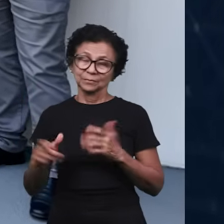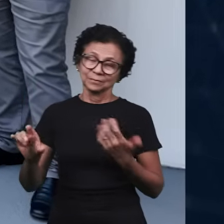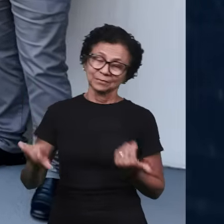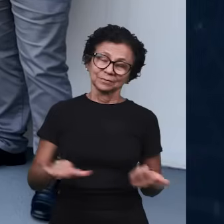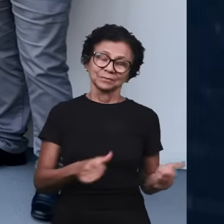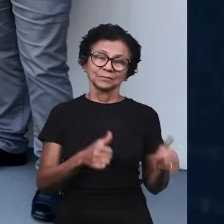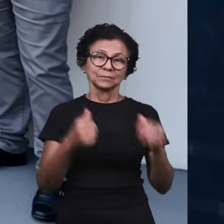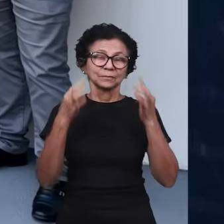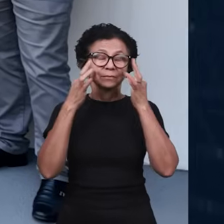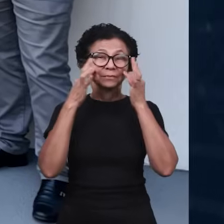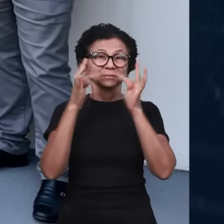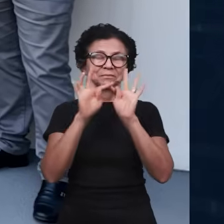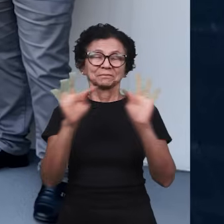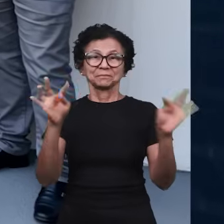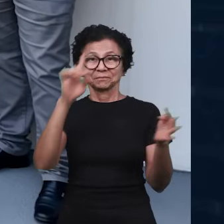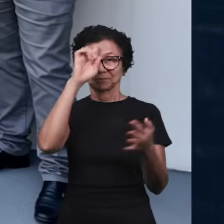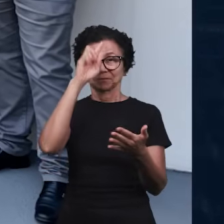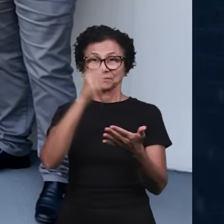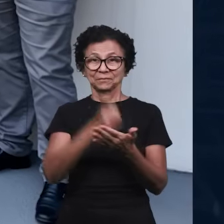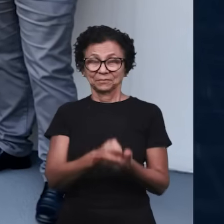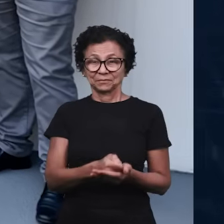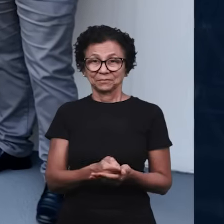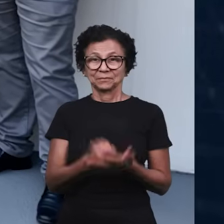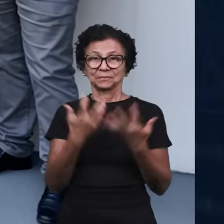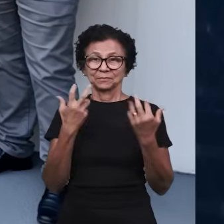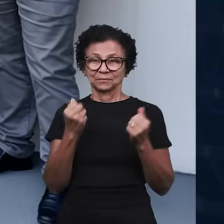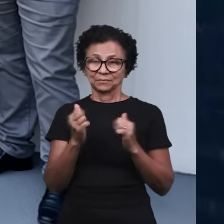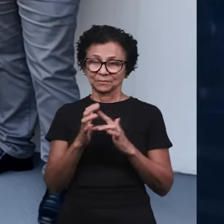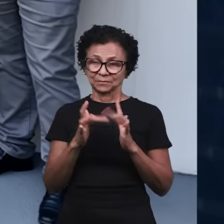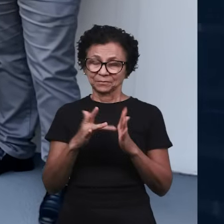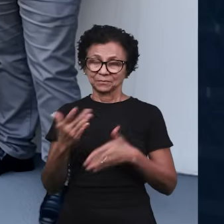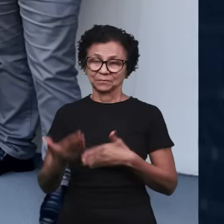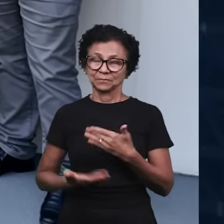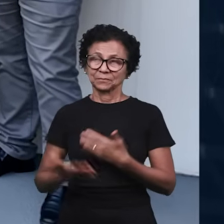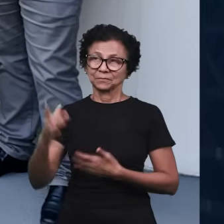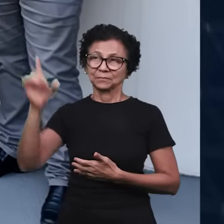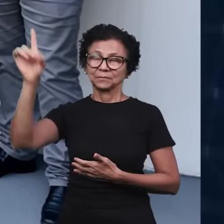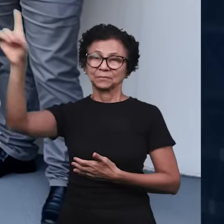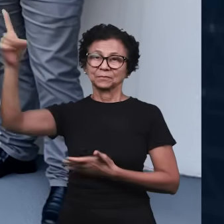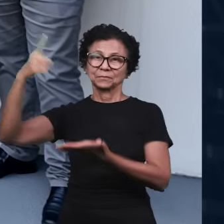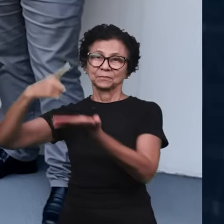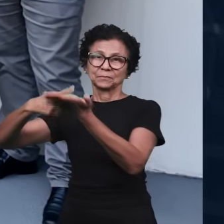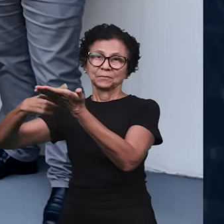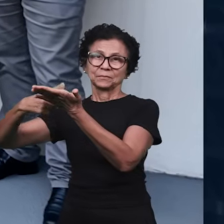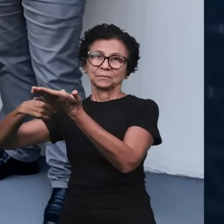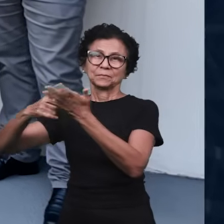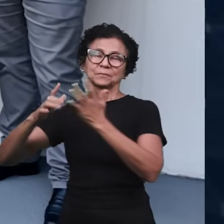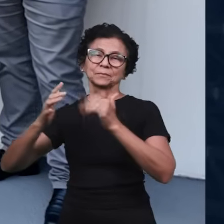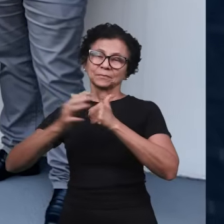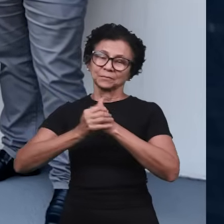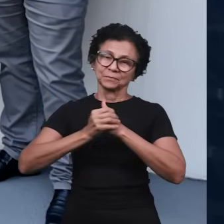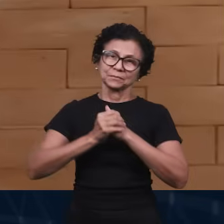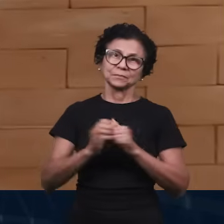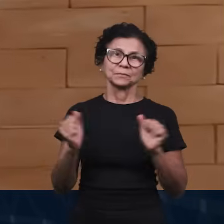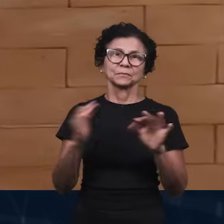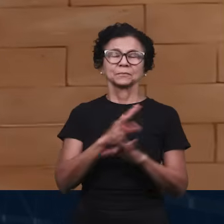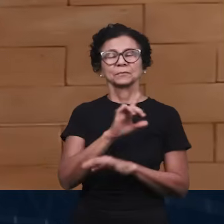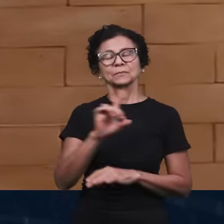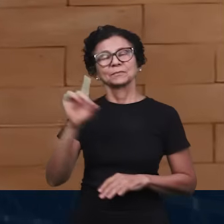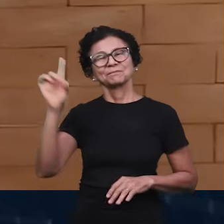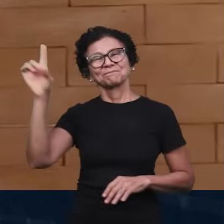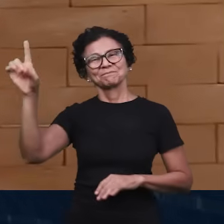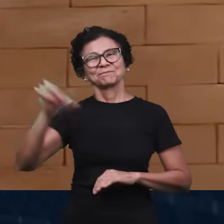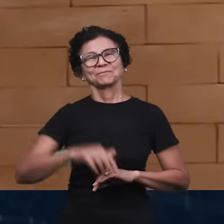águas, testemunhando publicamente sua decisão de servir a Deus e firmando seu compromisso na presença do Senhor.